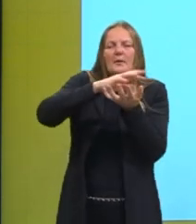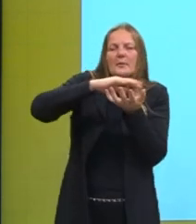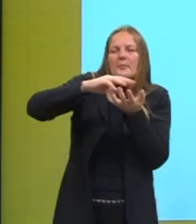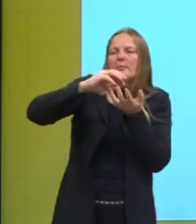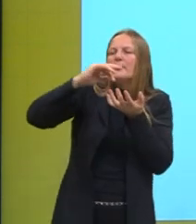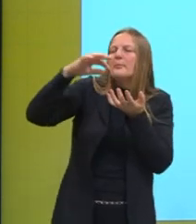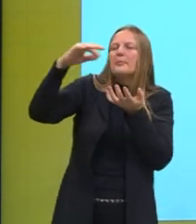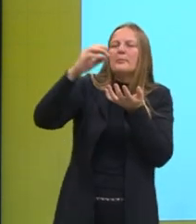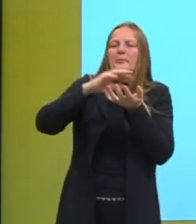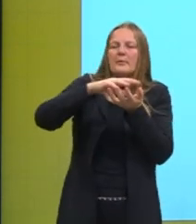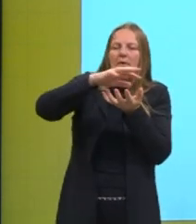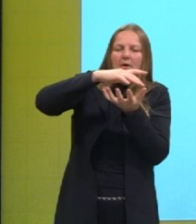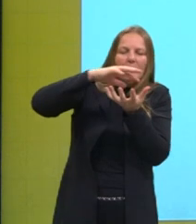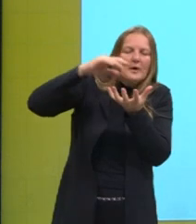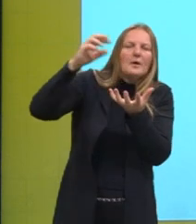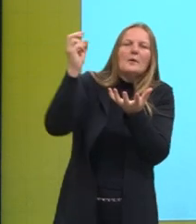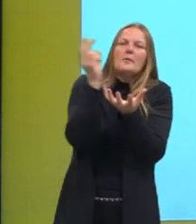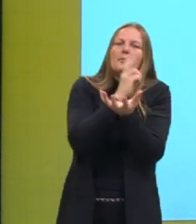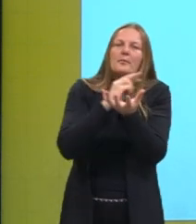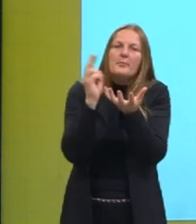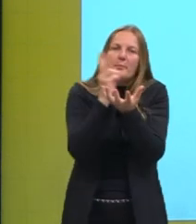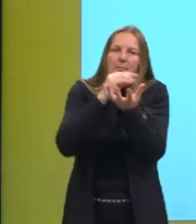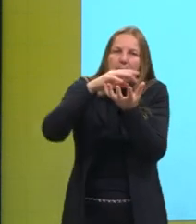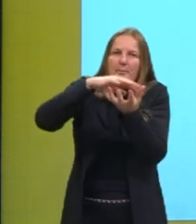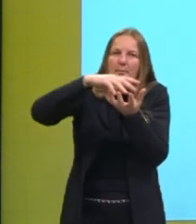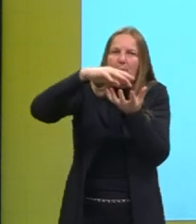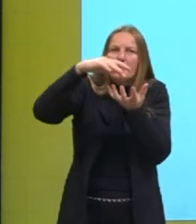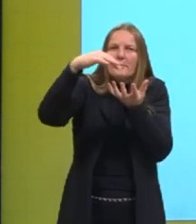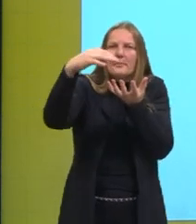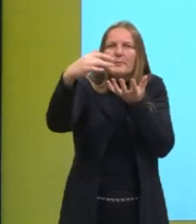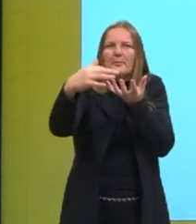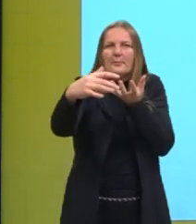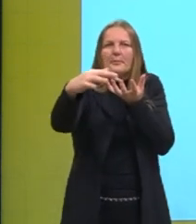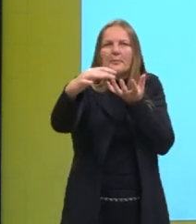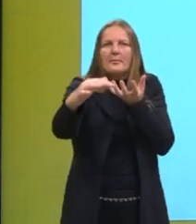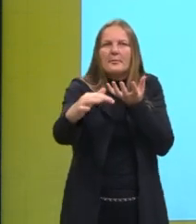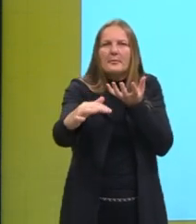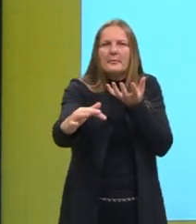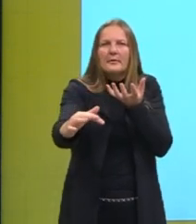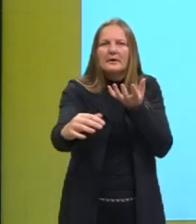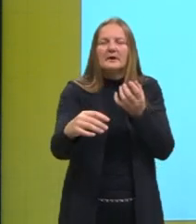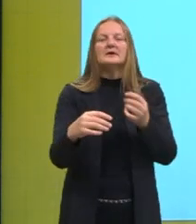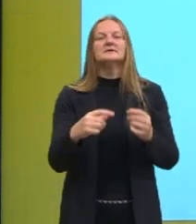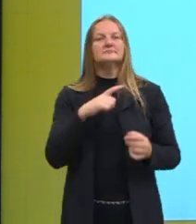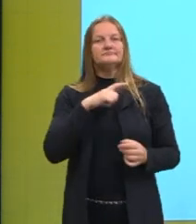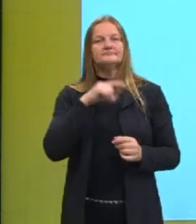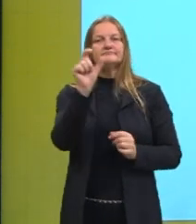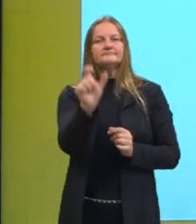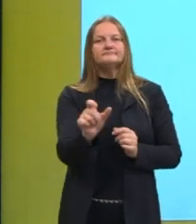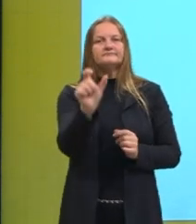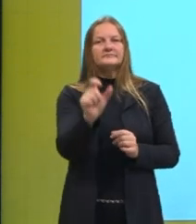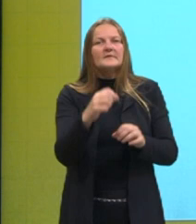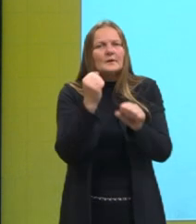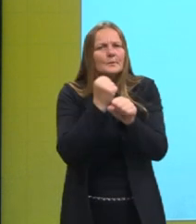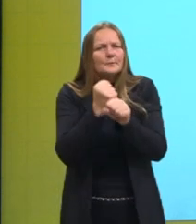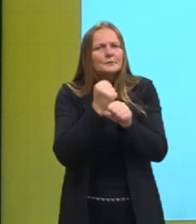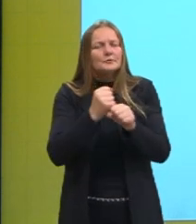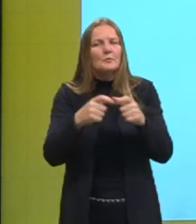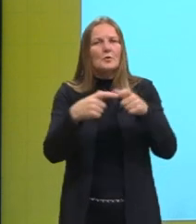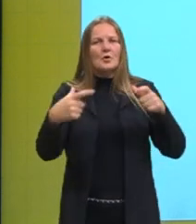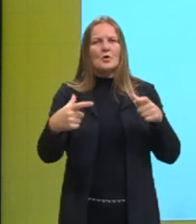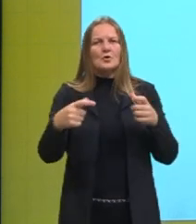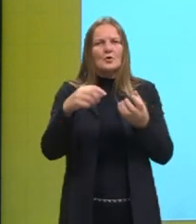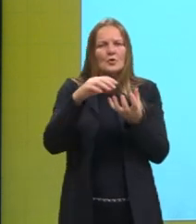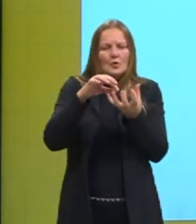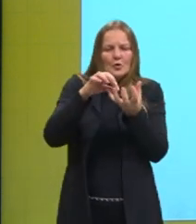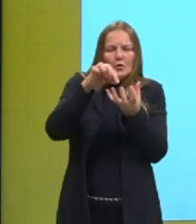o vento que vai levar vai transportar o pólen indivíduos que produzem maior número